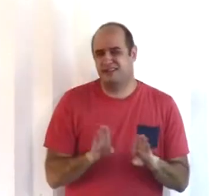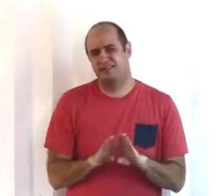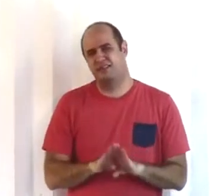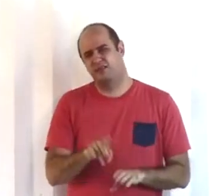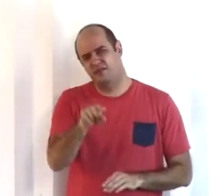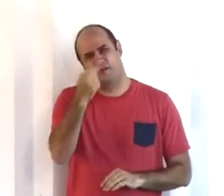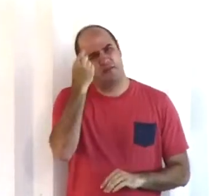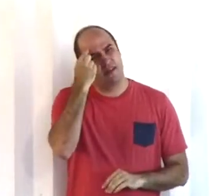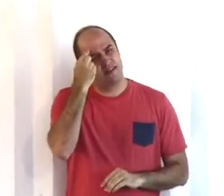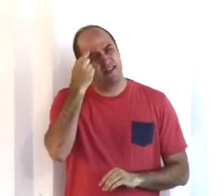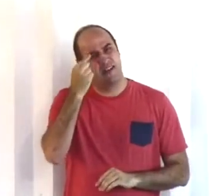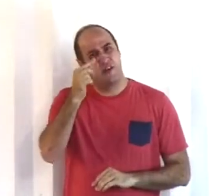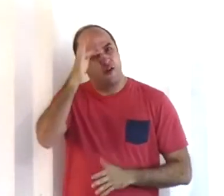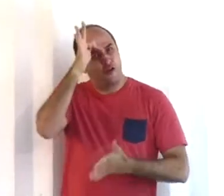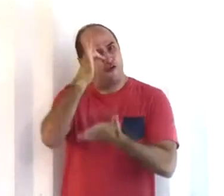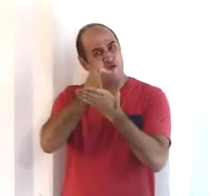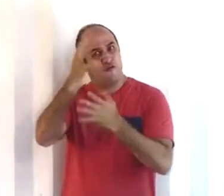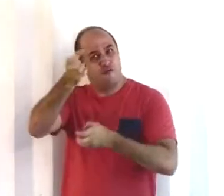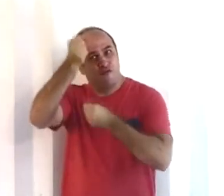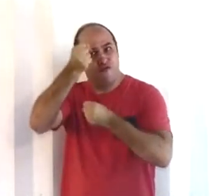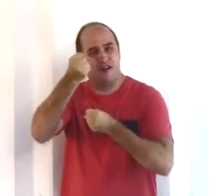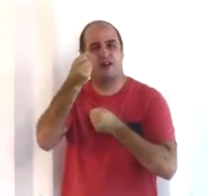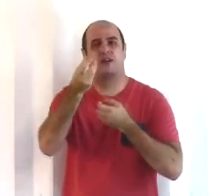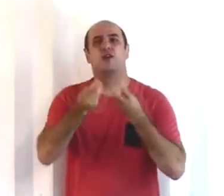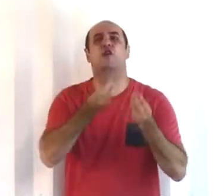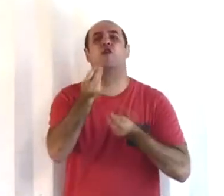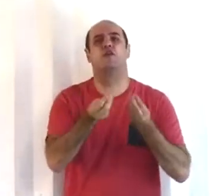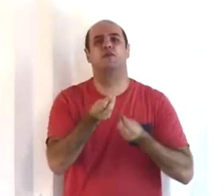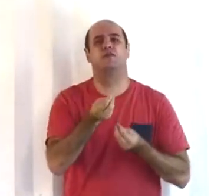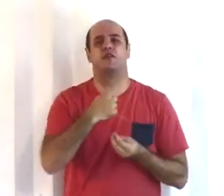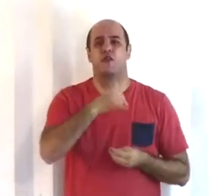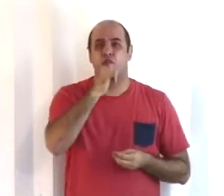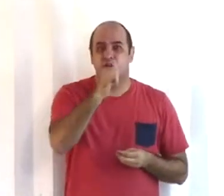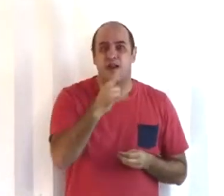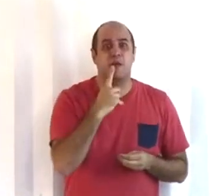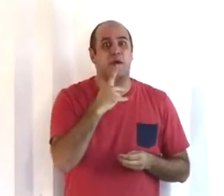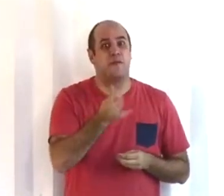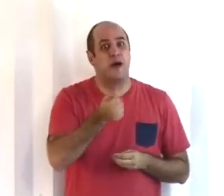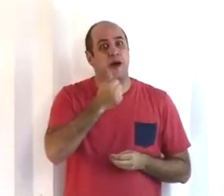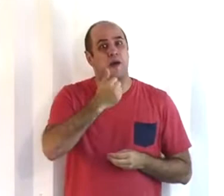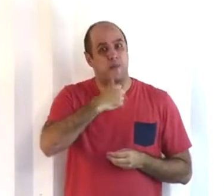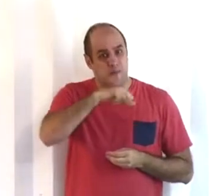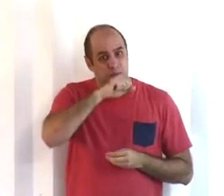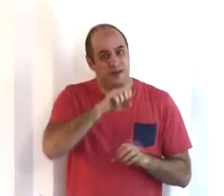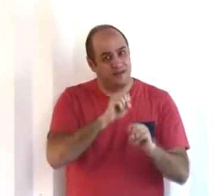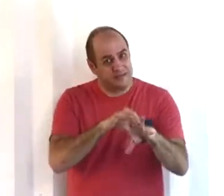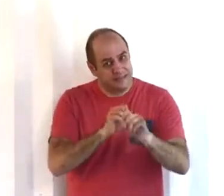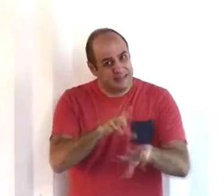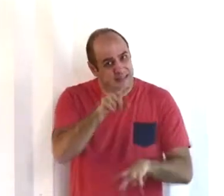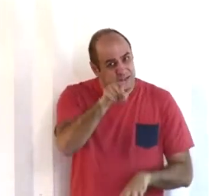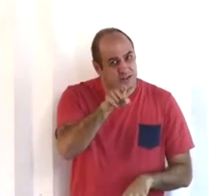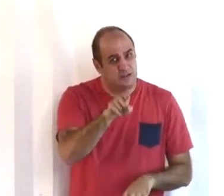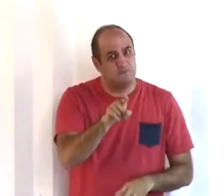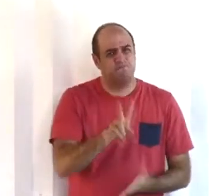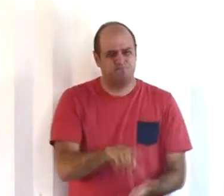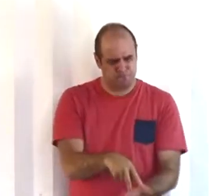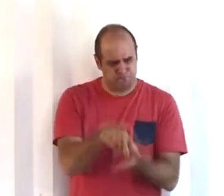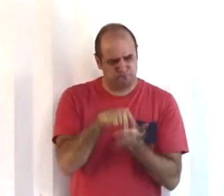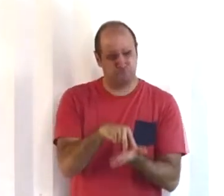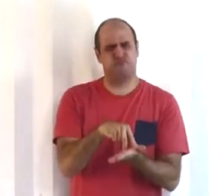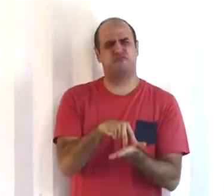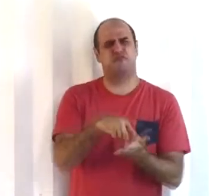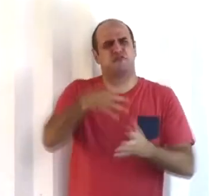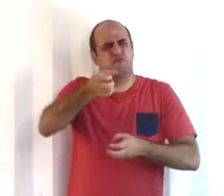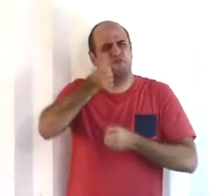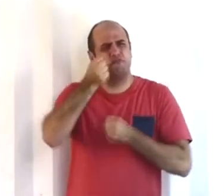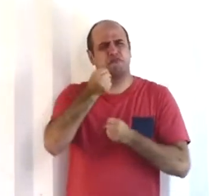criança, firmeza na fé? Eu diria: permaneça naquilo que o seu pai e a sua mãe têm ensinado a você. Permaneça